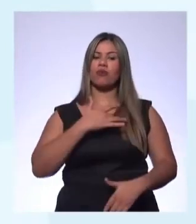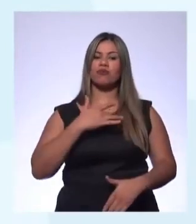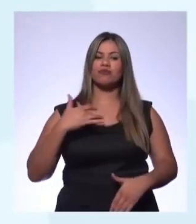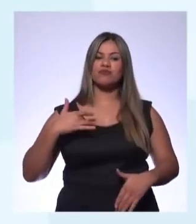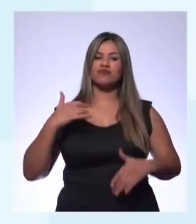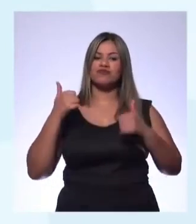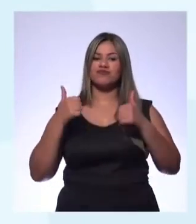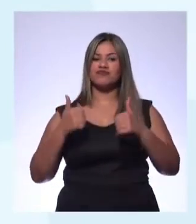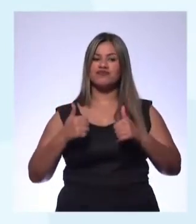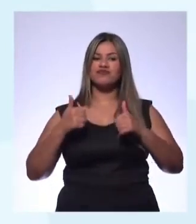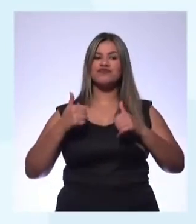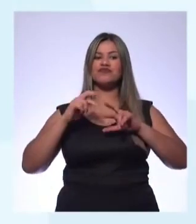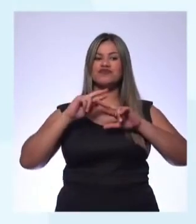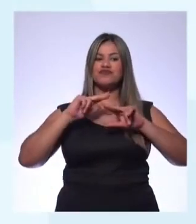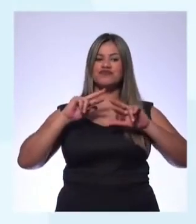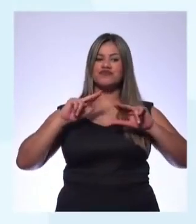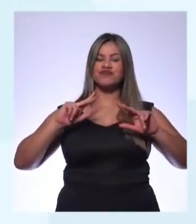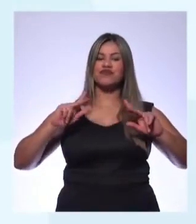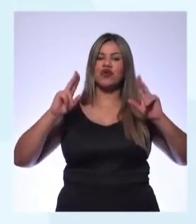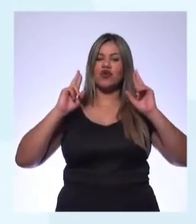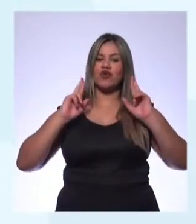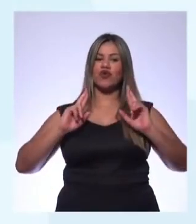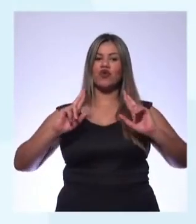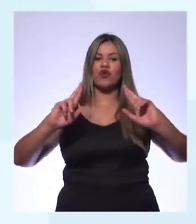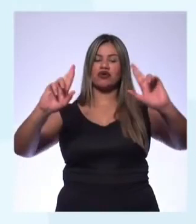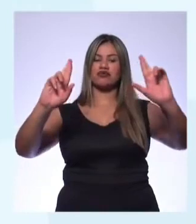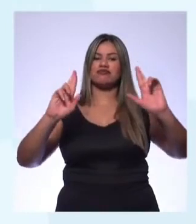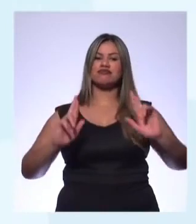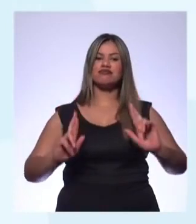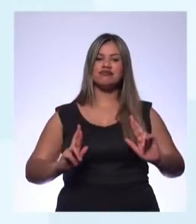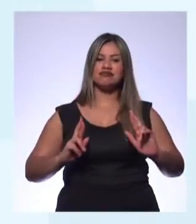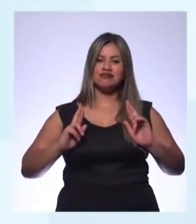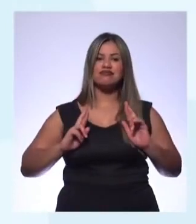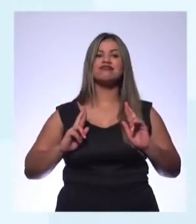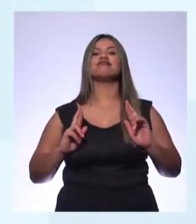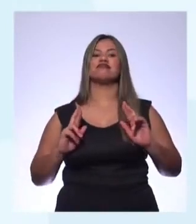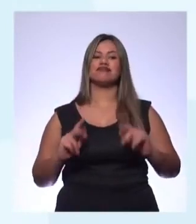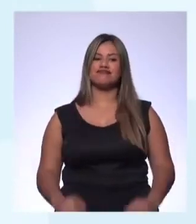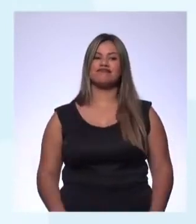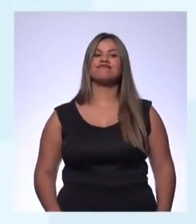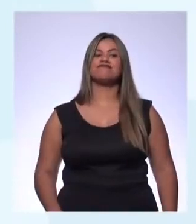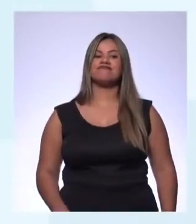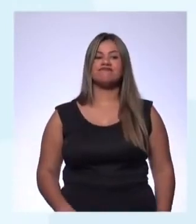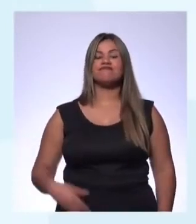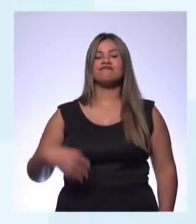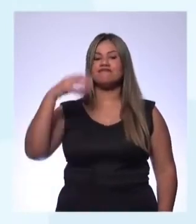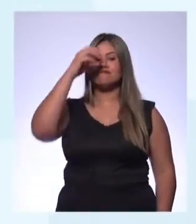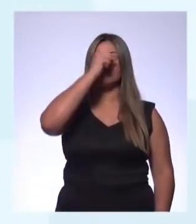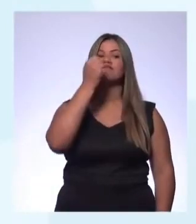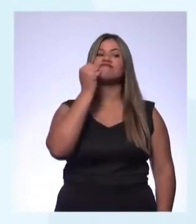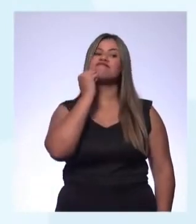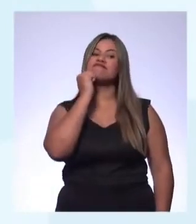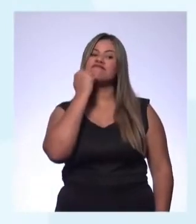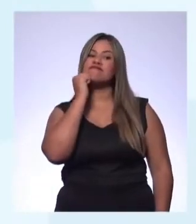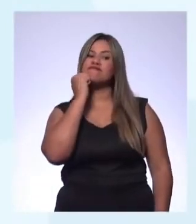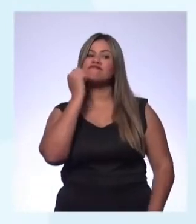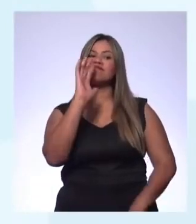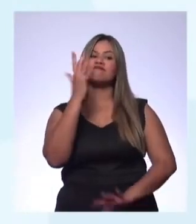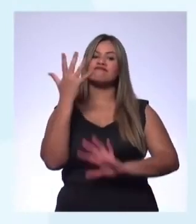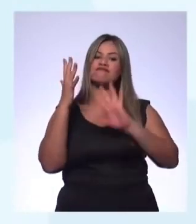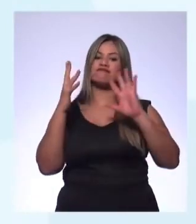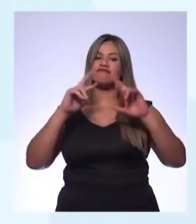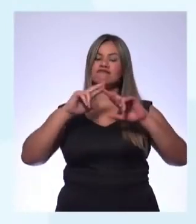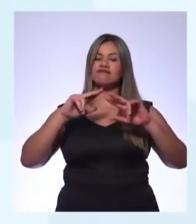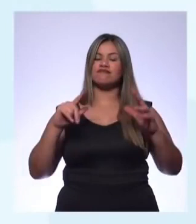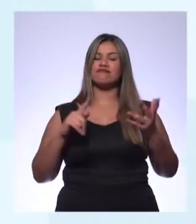humana, fazendo-se respeitar e respeitando o outro, recorrendo aos conhecimentos das ciências, da